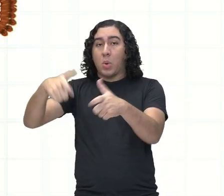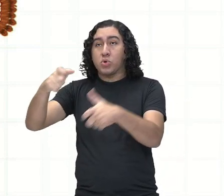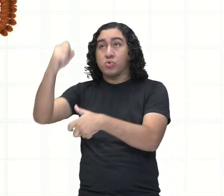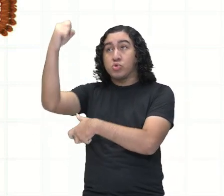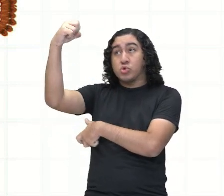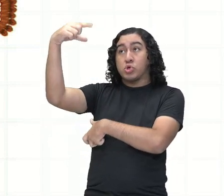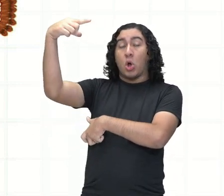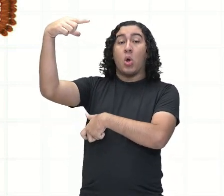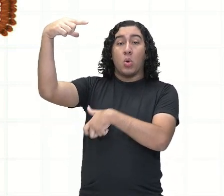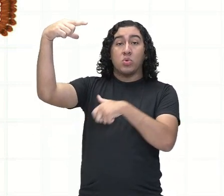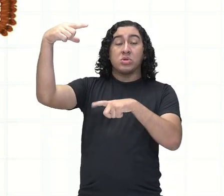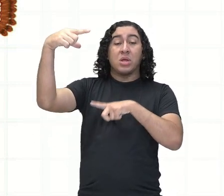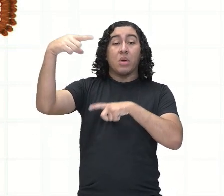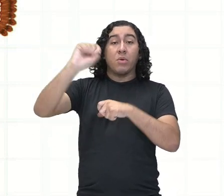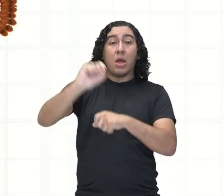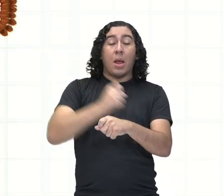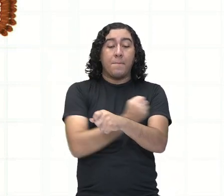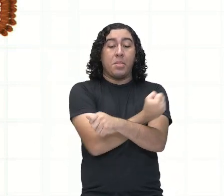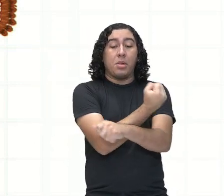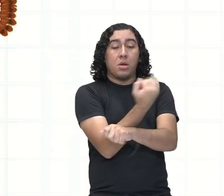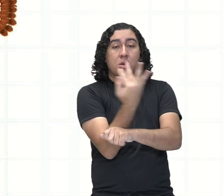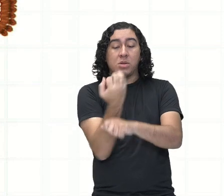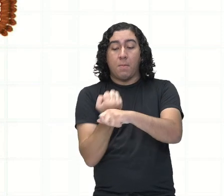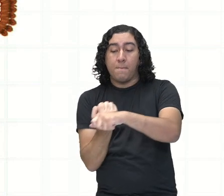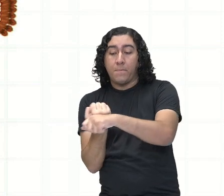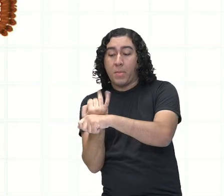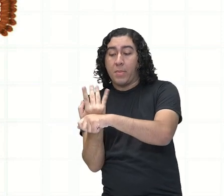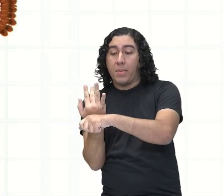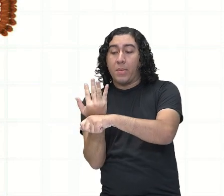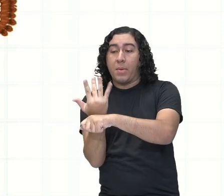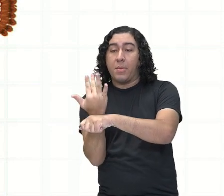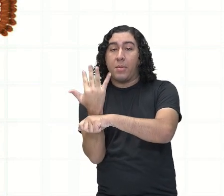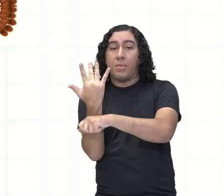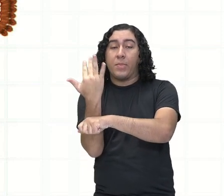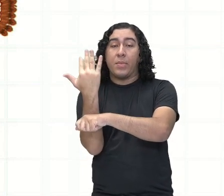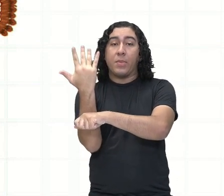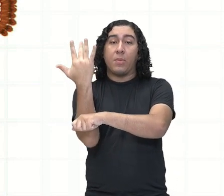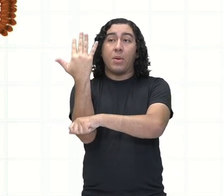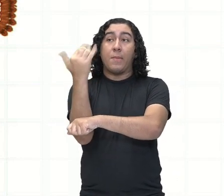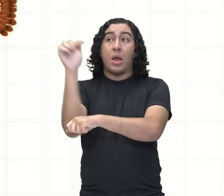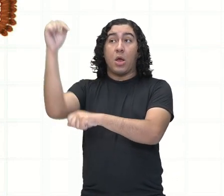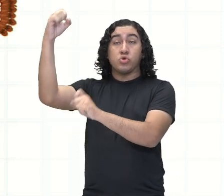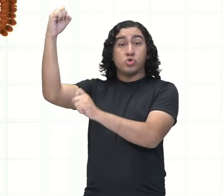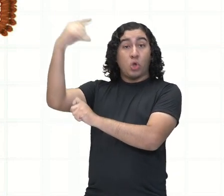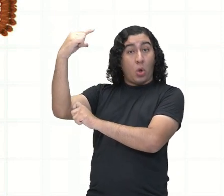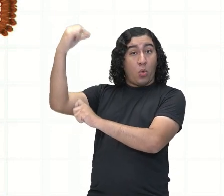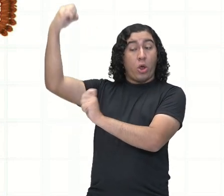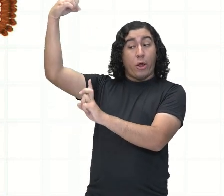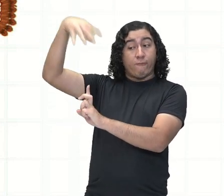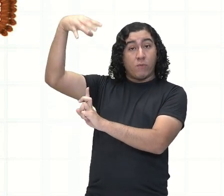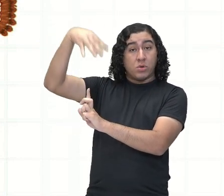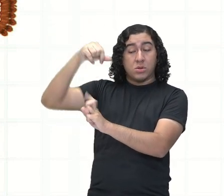de alimento aqui, servir de fonte de